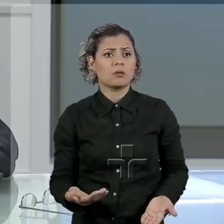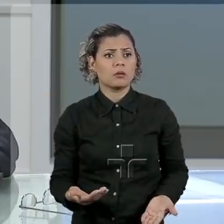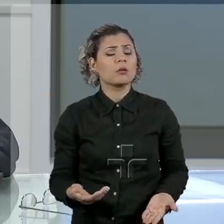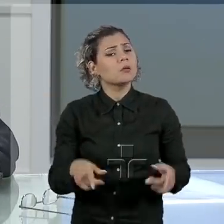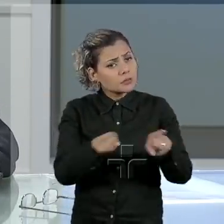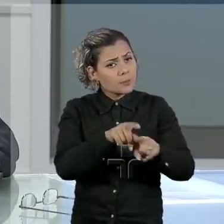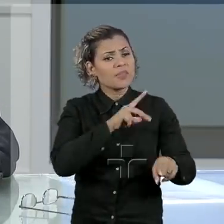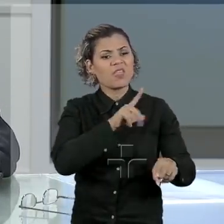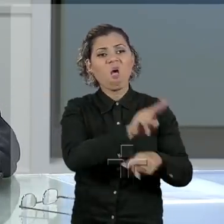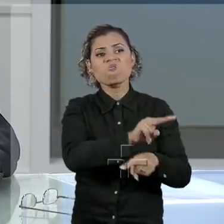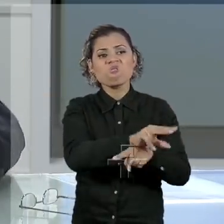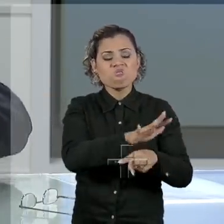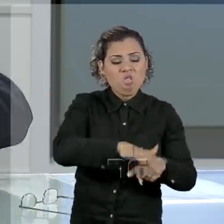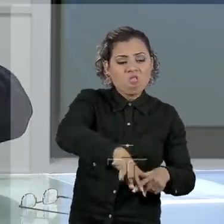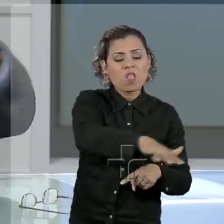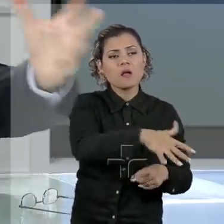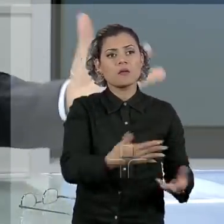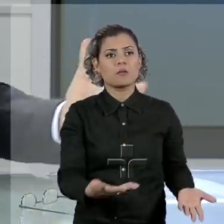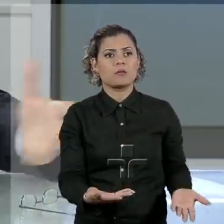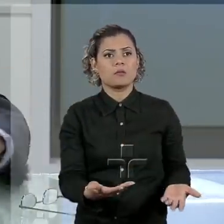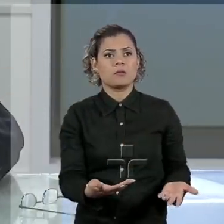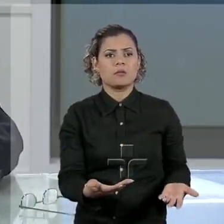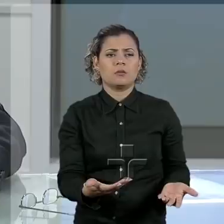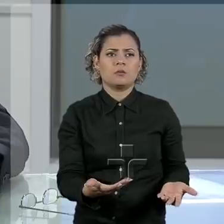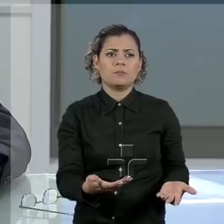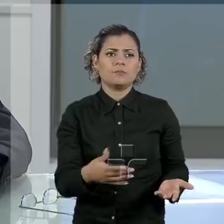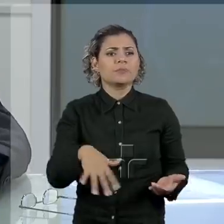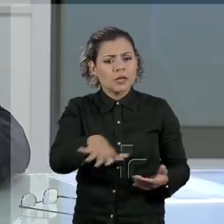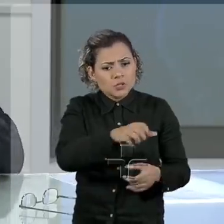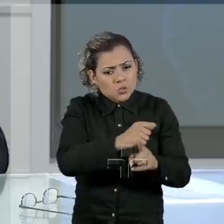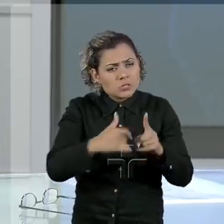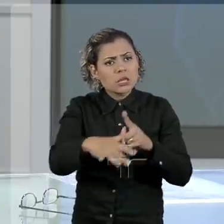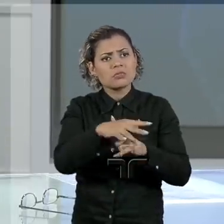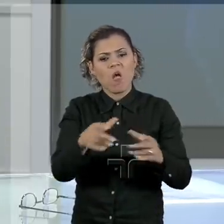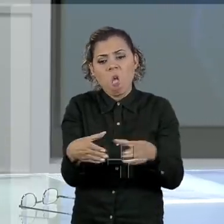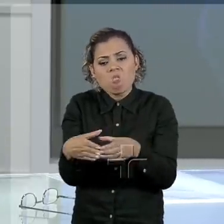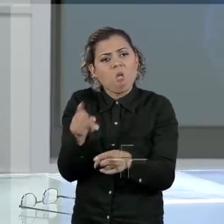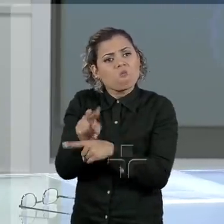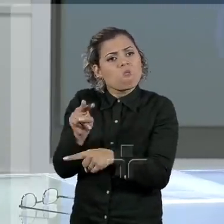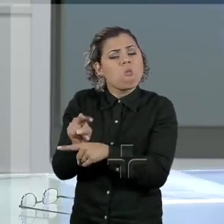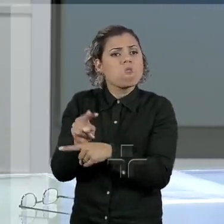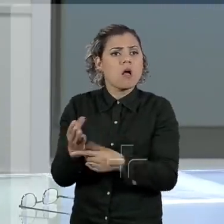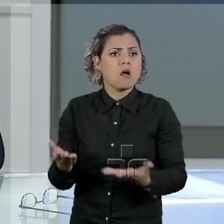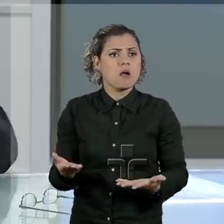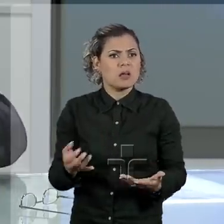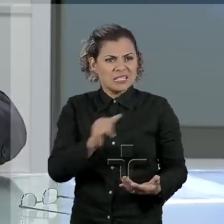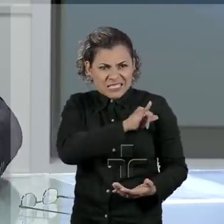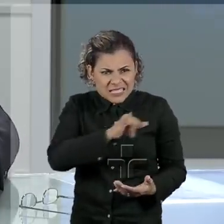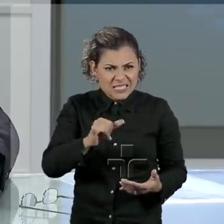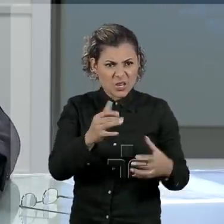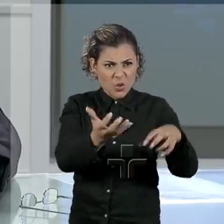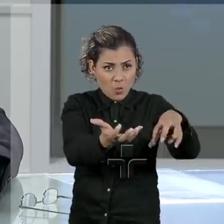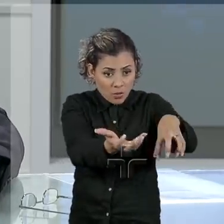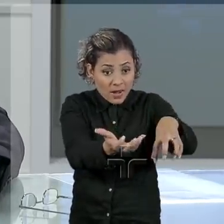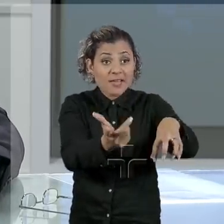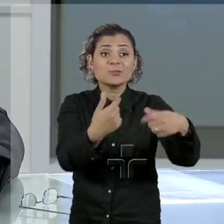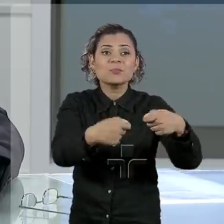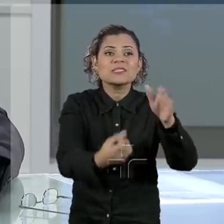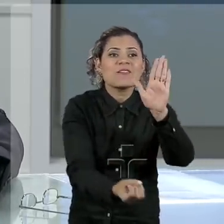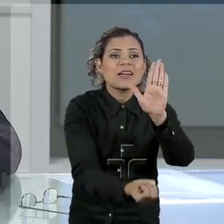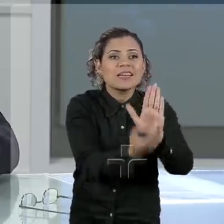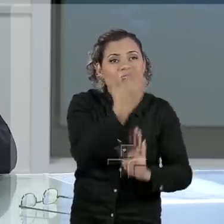sendo protegida a duras penas pela sociedade. Mas por quê? Se o Congresso tivesse feito uma